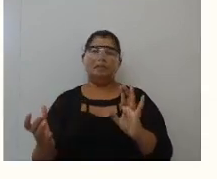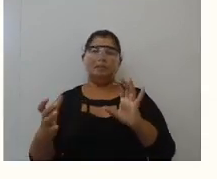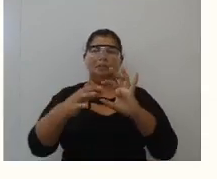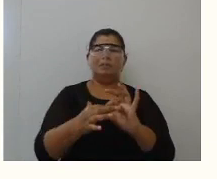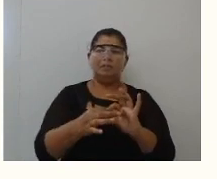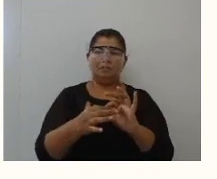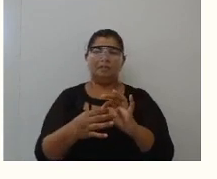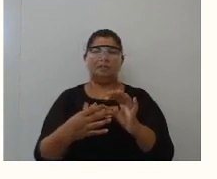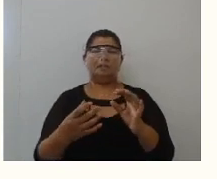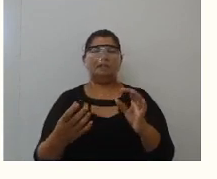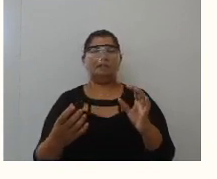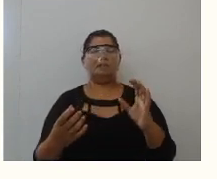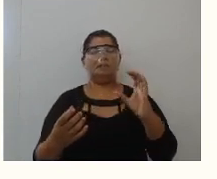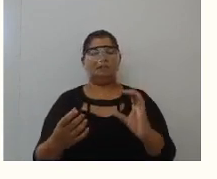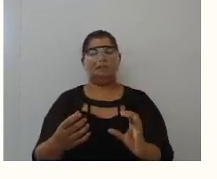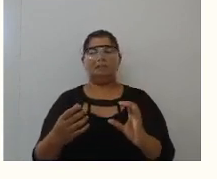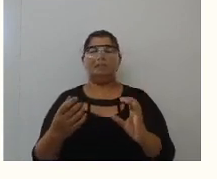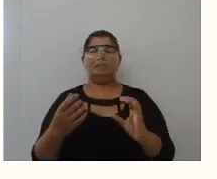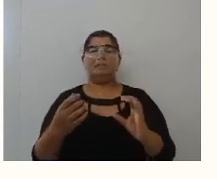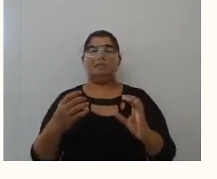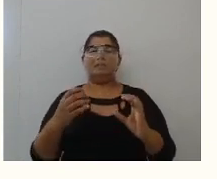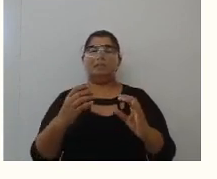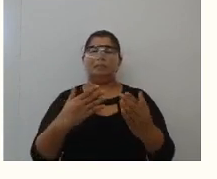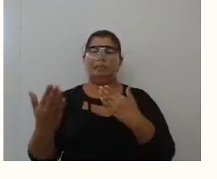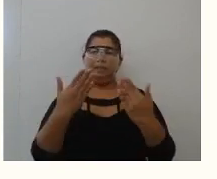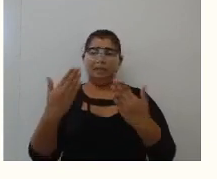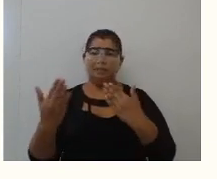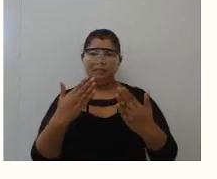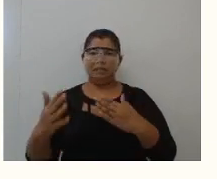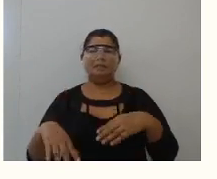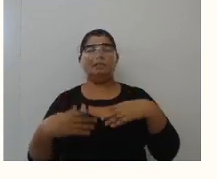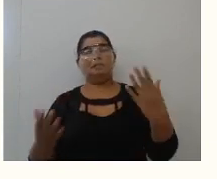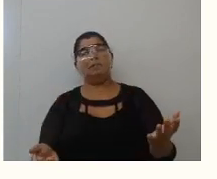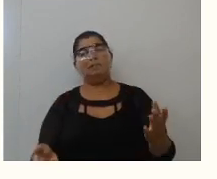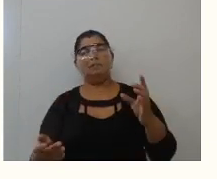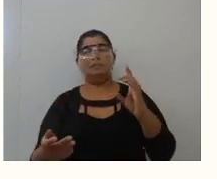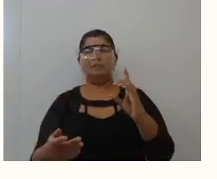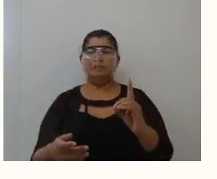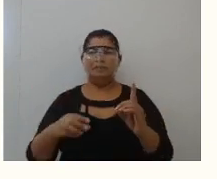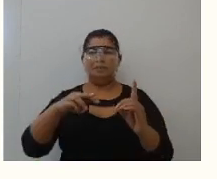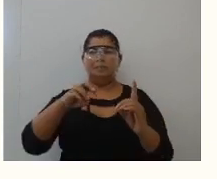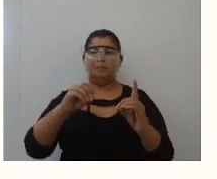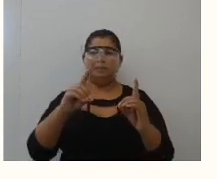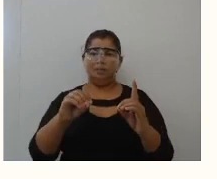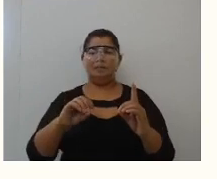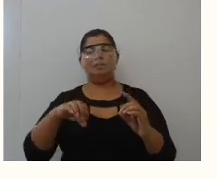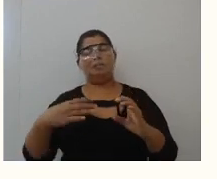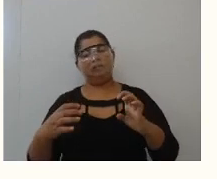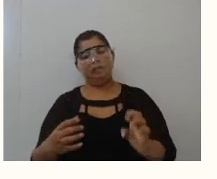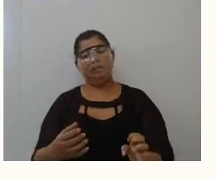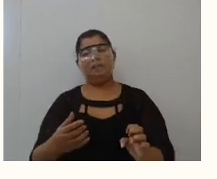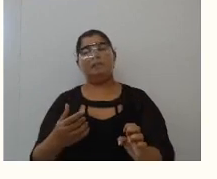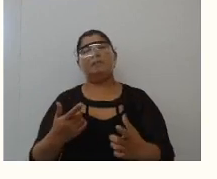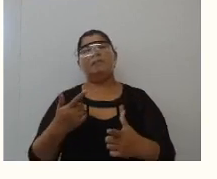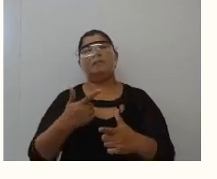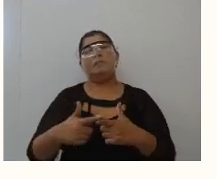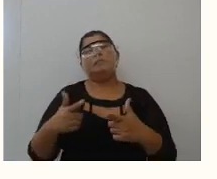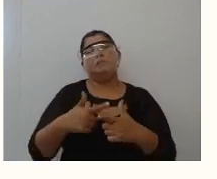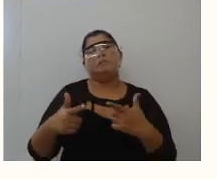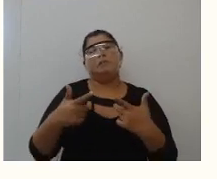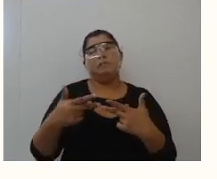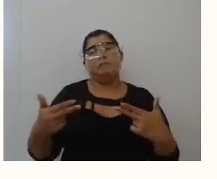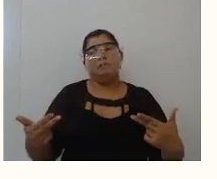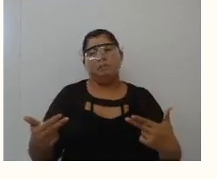concessão. Letra C, comparação. Modo. Letra D ou na letra E, consequência. Embora. Embora pode ser substituído